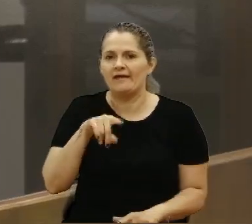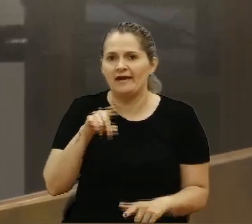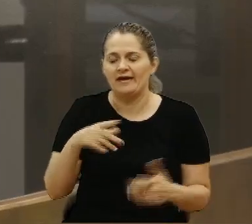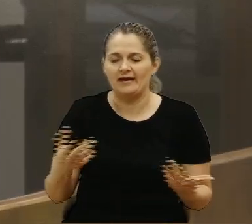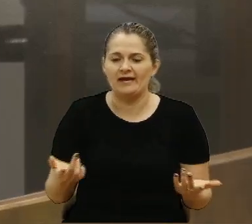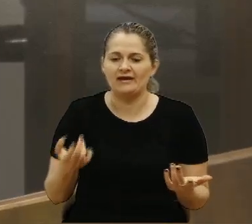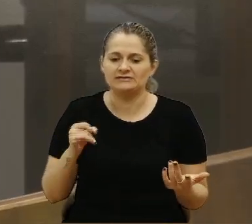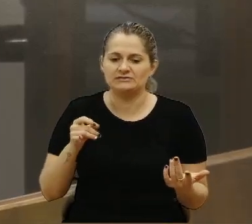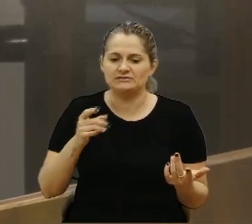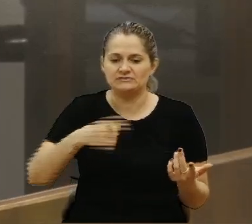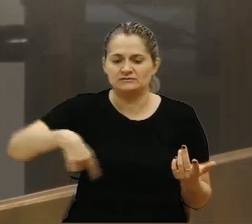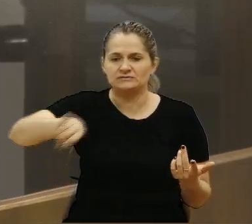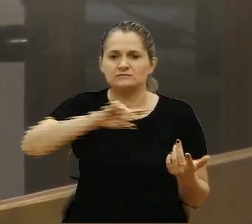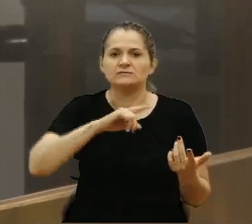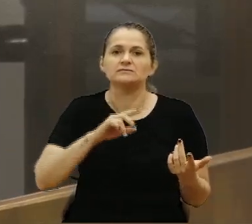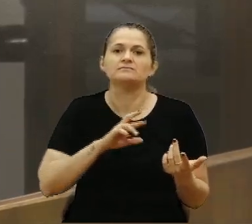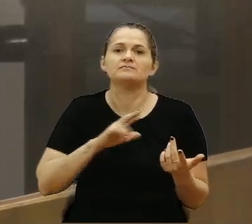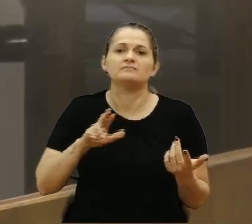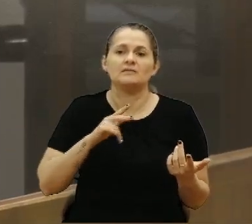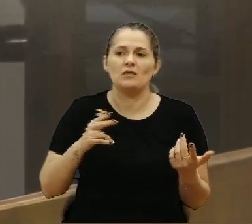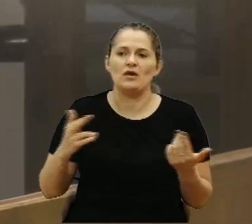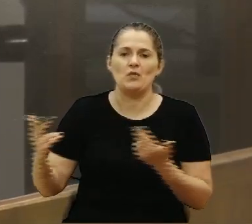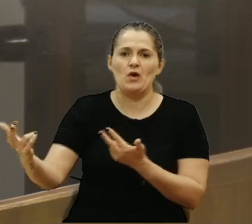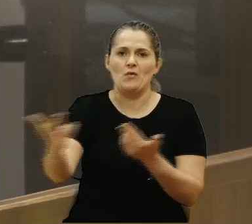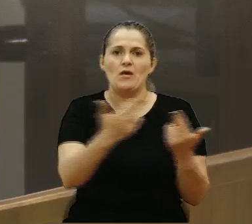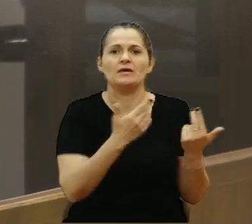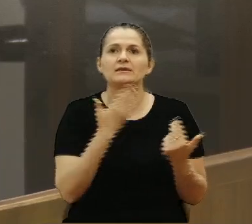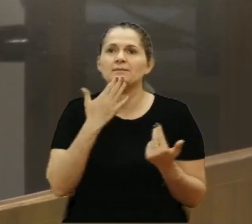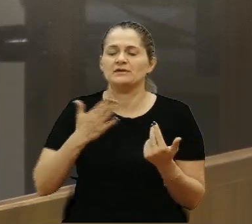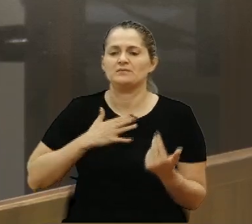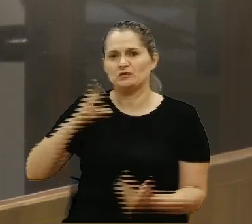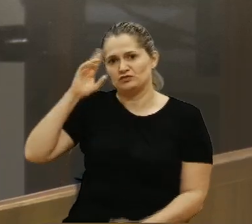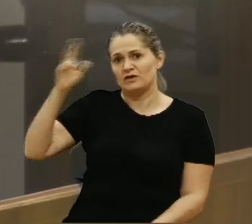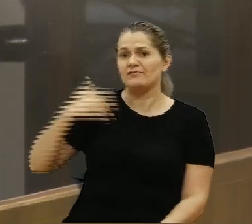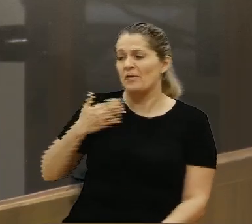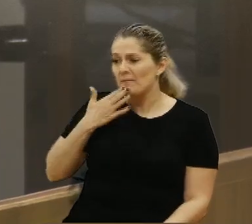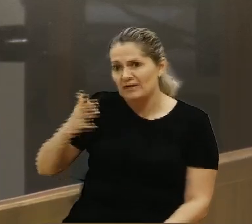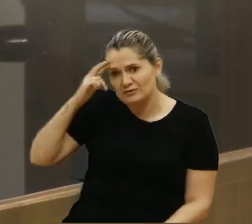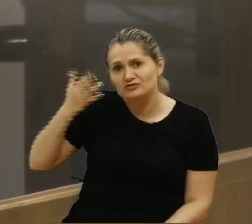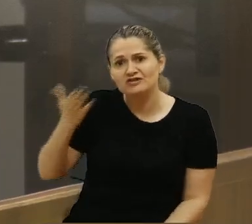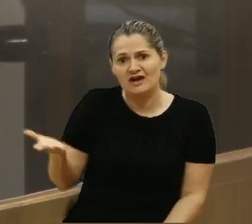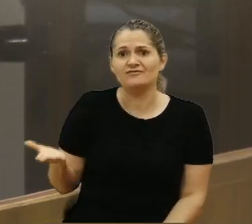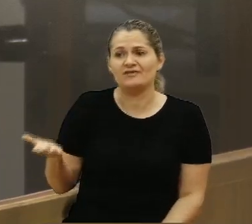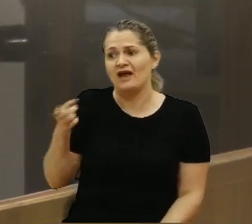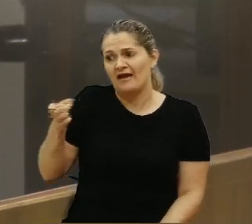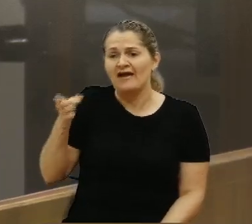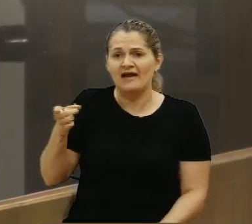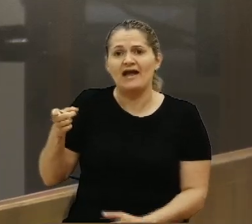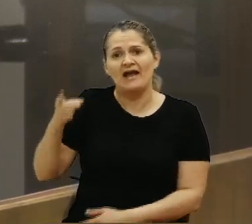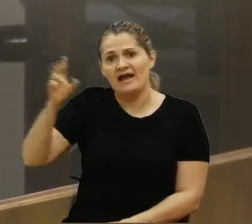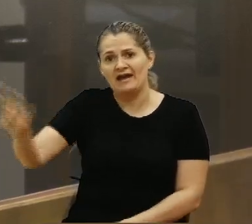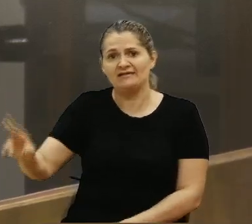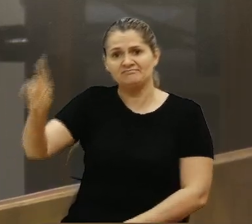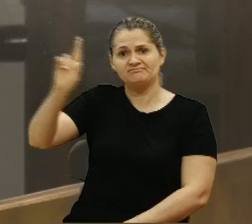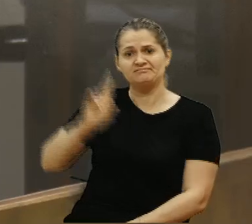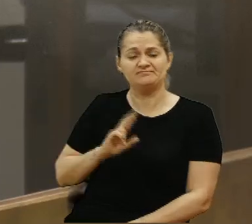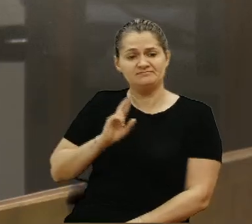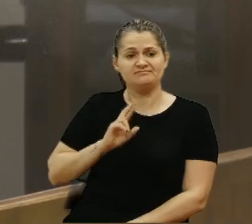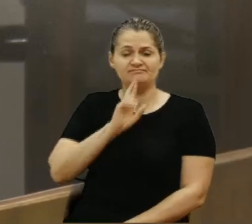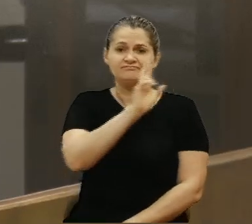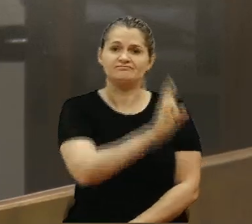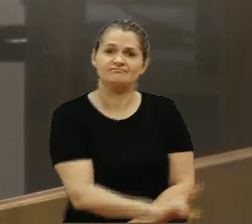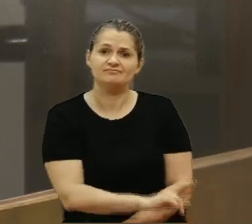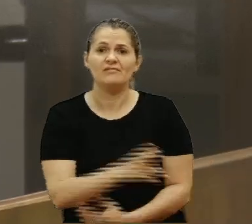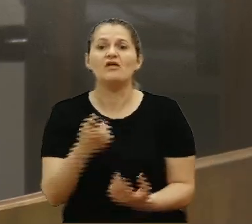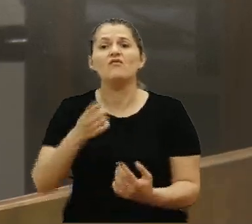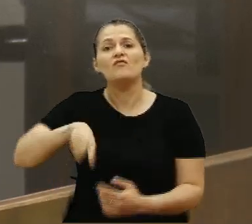são universais, que toda cidade tem direito, tem que pedir para o meu chefe, gente. É ele que tem que responder. Vocês, vereadores, têm